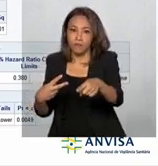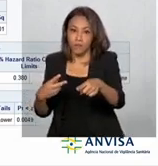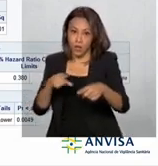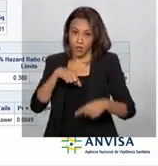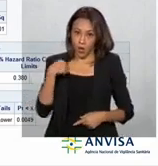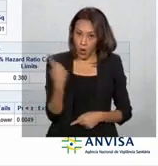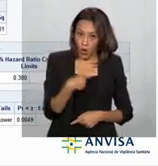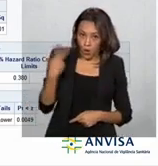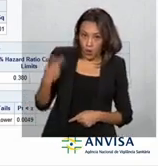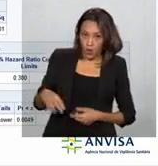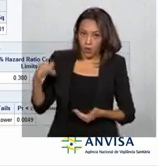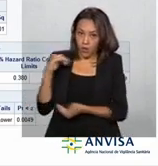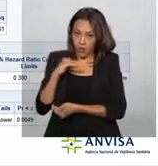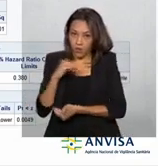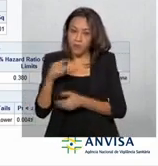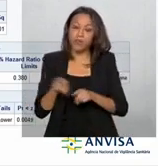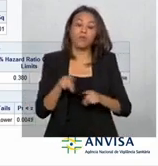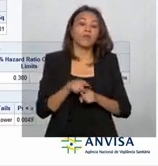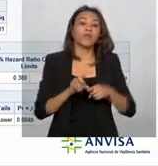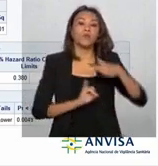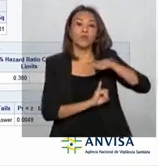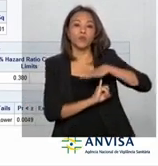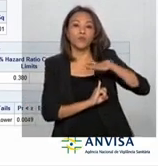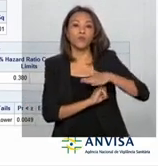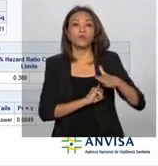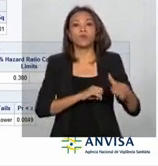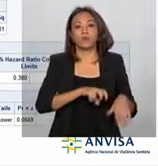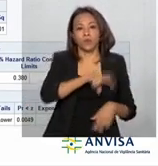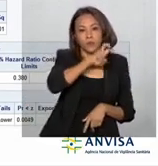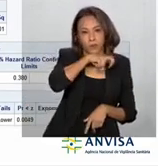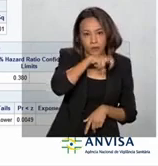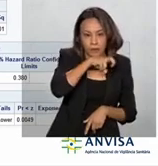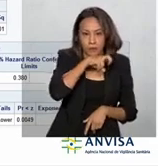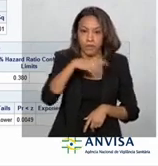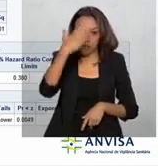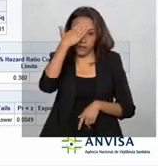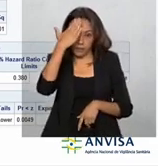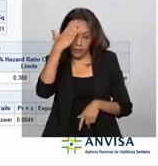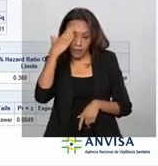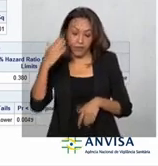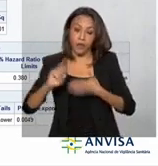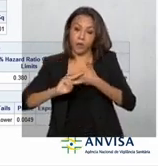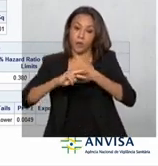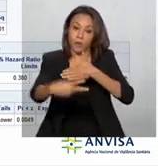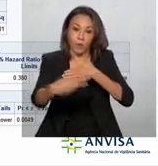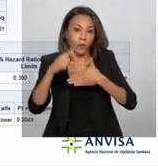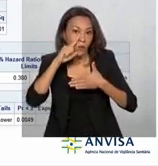Butantan, né? Estimamos para avaliar a razão de perigo, a razão de risco